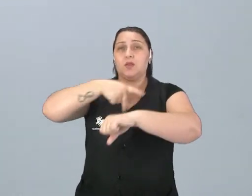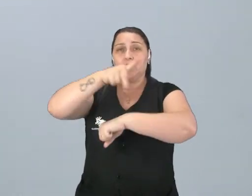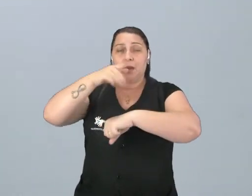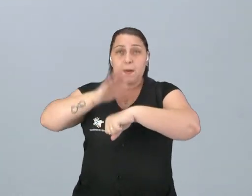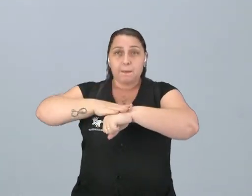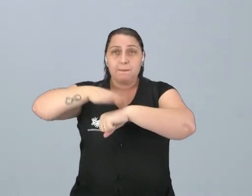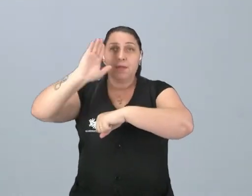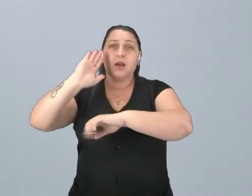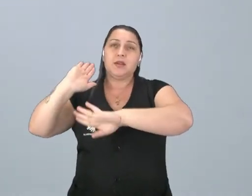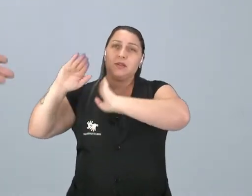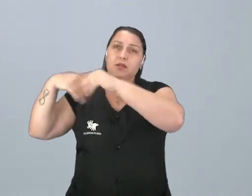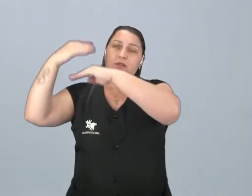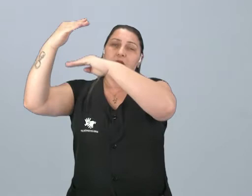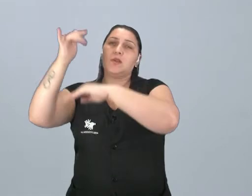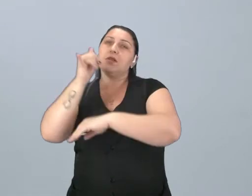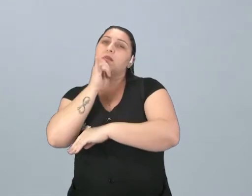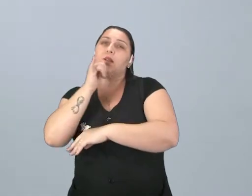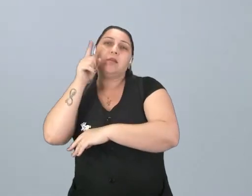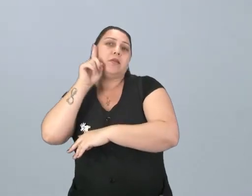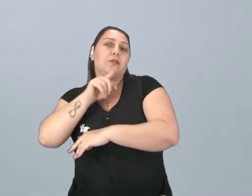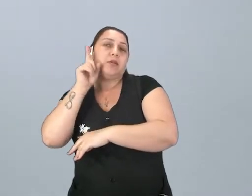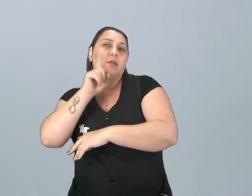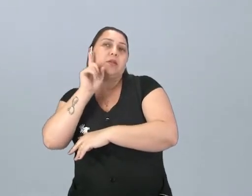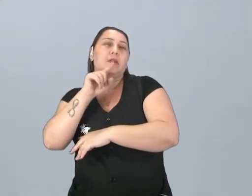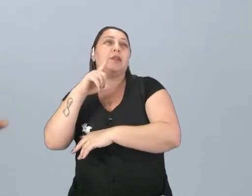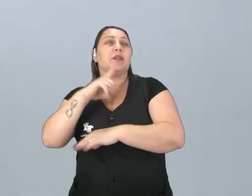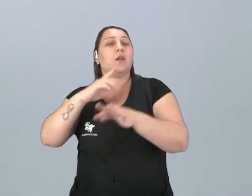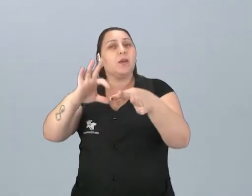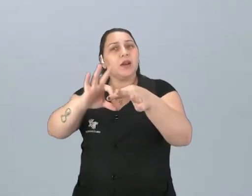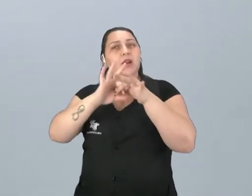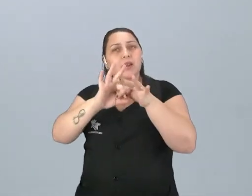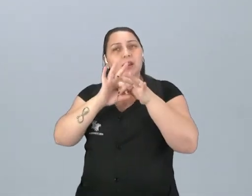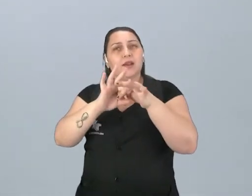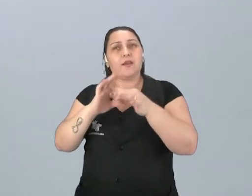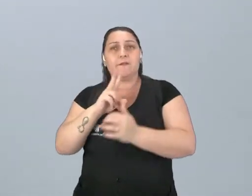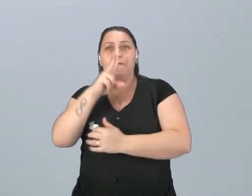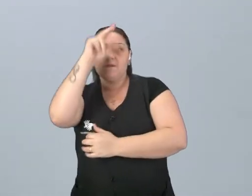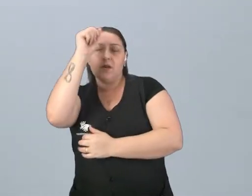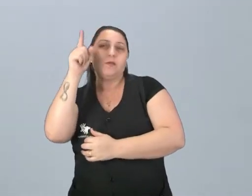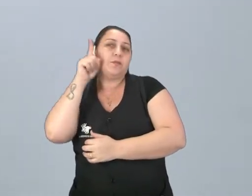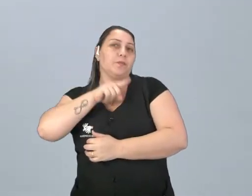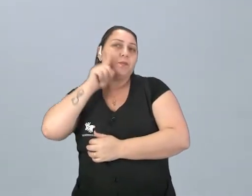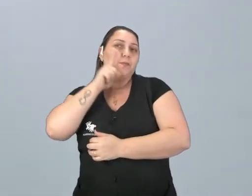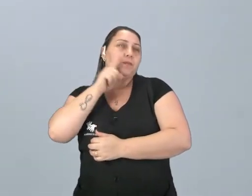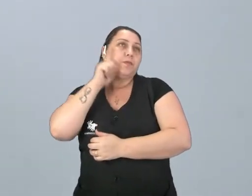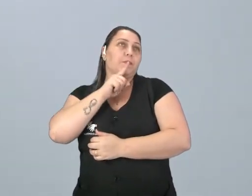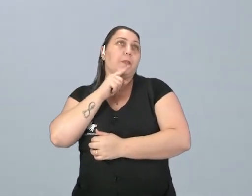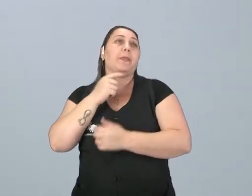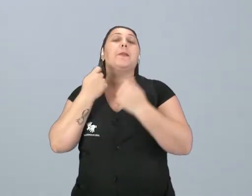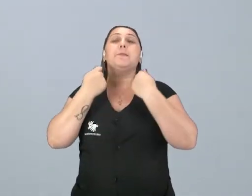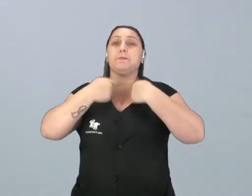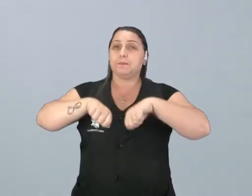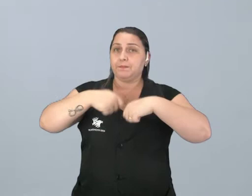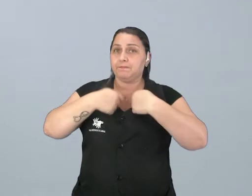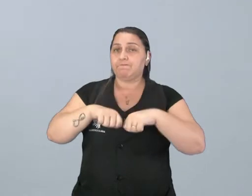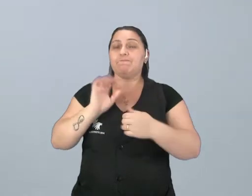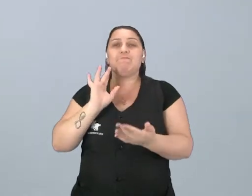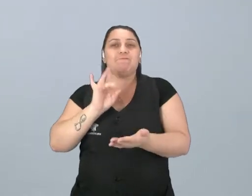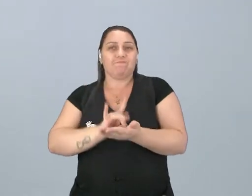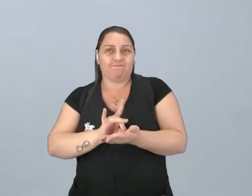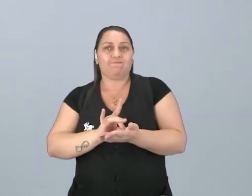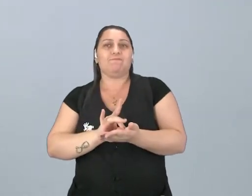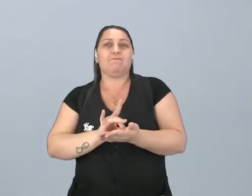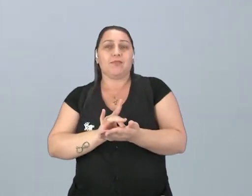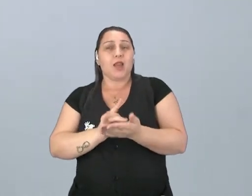mais desenvolvidos, como exemplo dos Estados Unidos. A gente tem uma ligação muito grande com os Estados Unidos. de dependência, inclusive. E